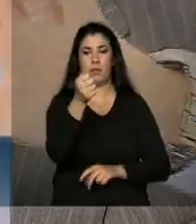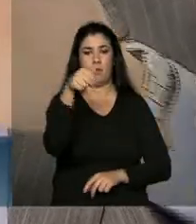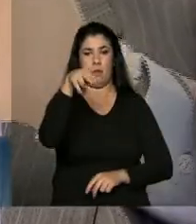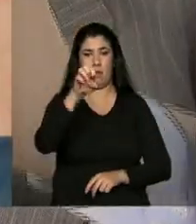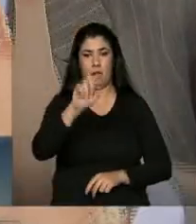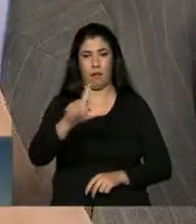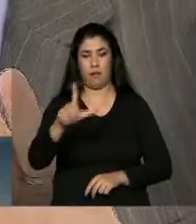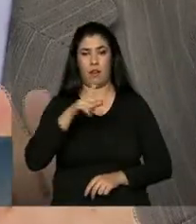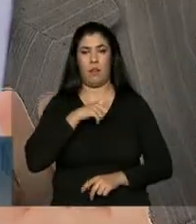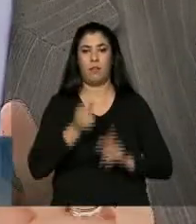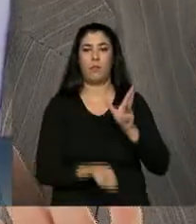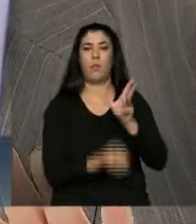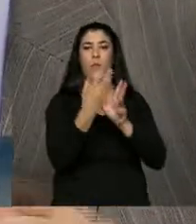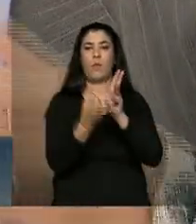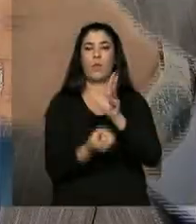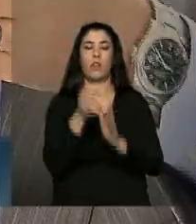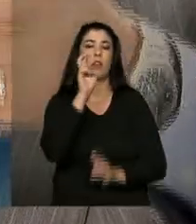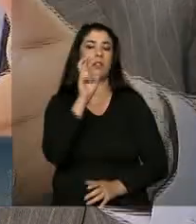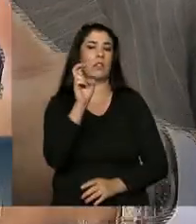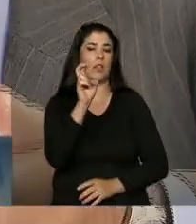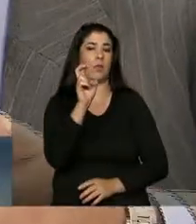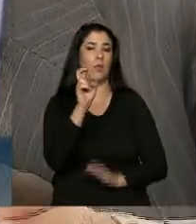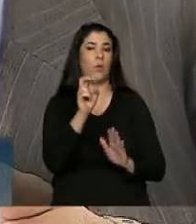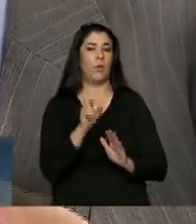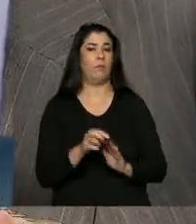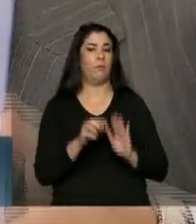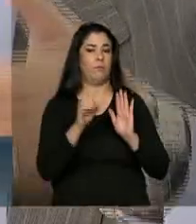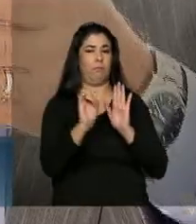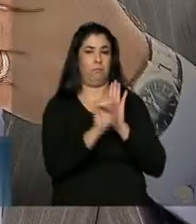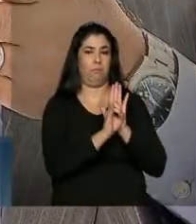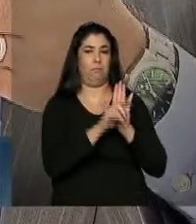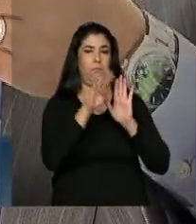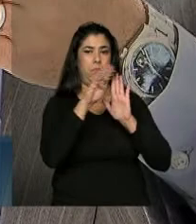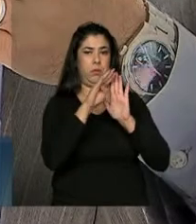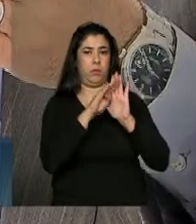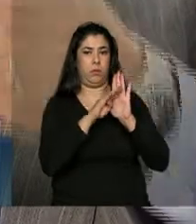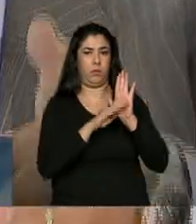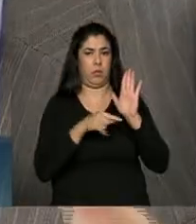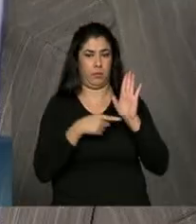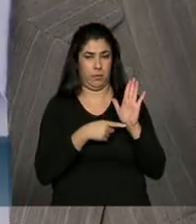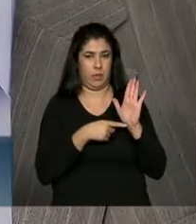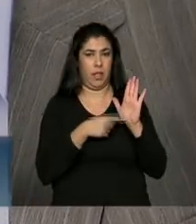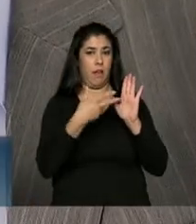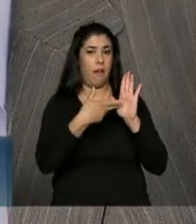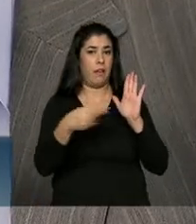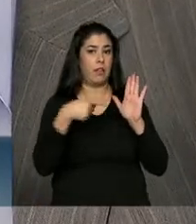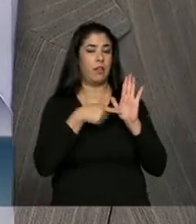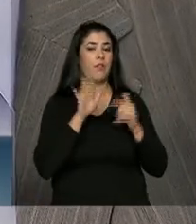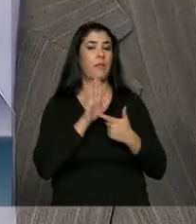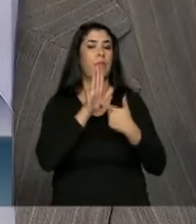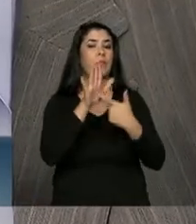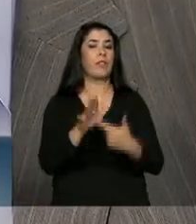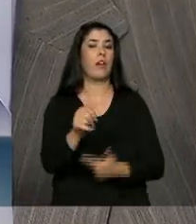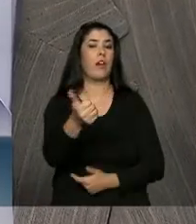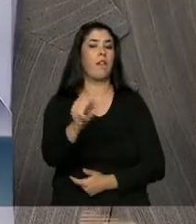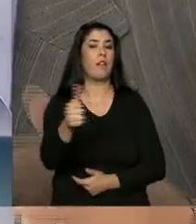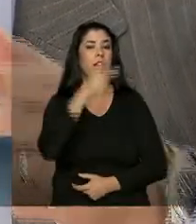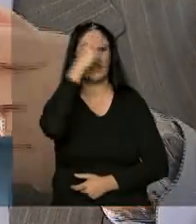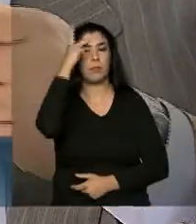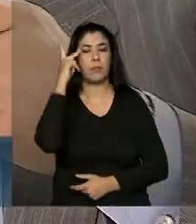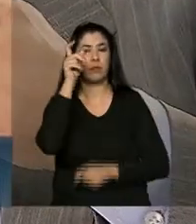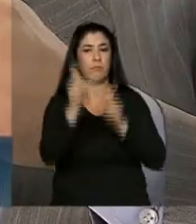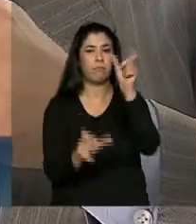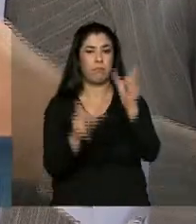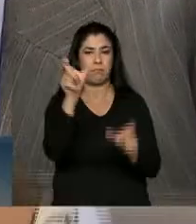portfólio de cinco indicadores que vão demonstrar a o nível de satisfação do Consumidor